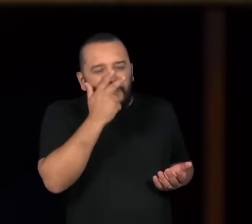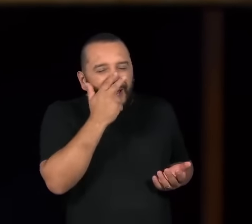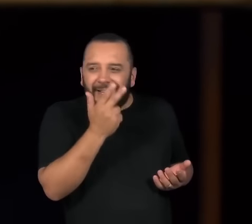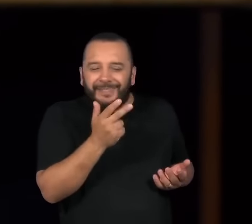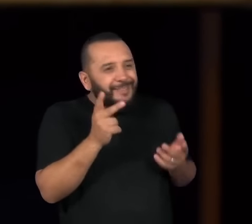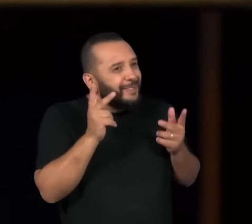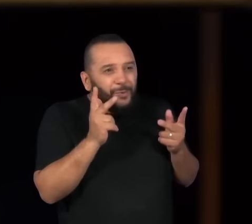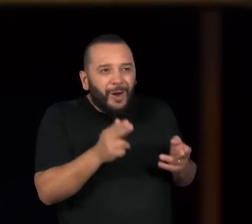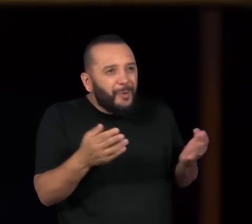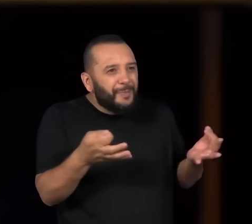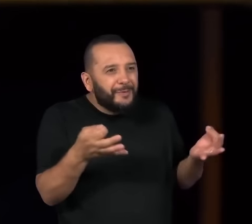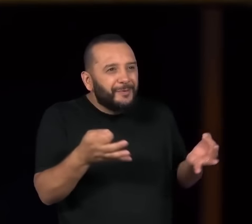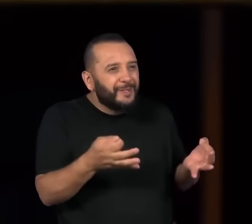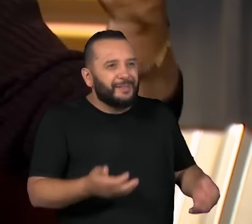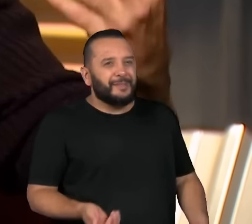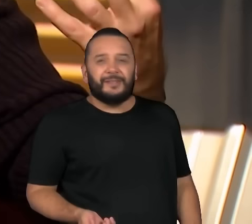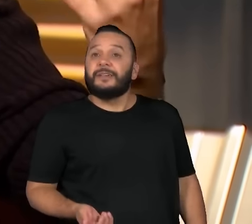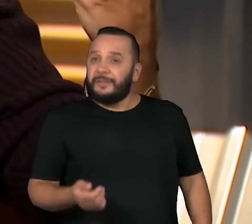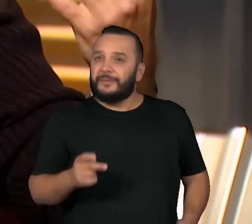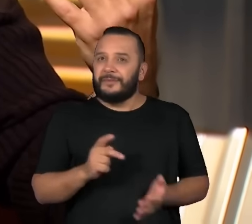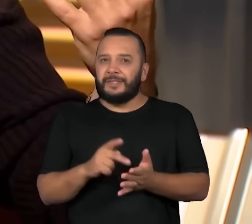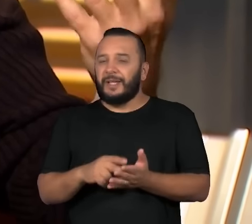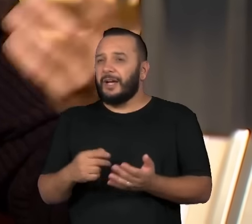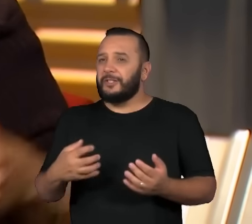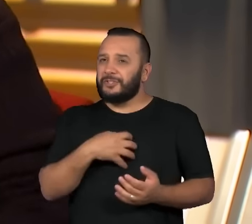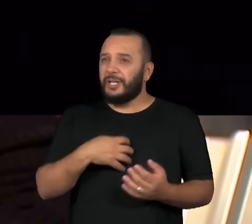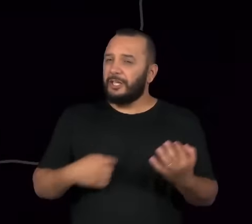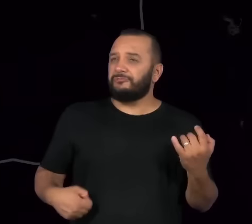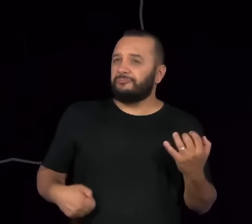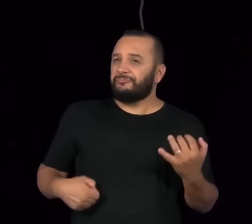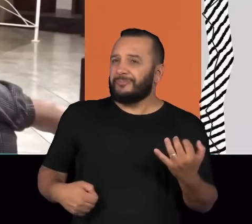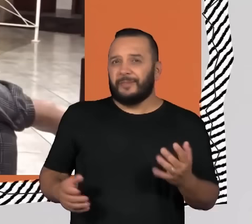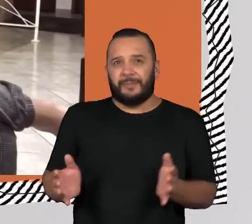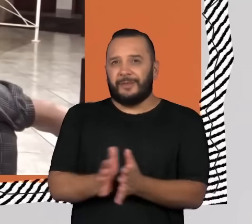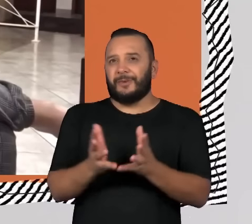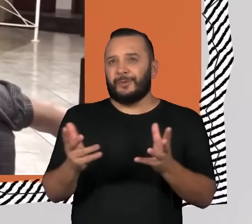E tem uma intensidade. Até na posição da mão e tudo é incrível, mano.